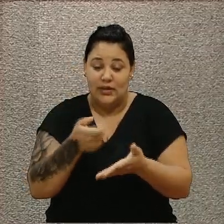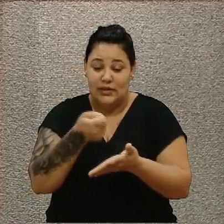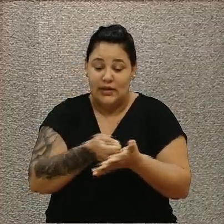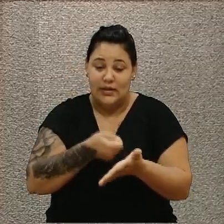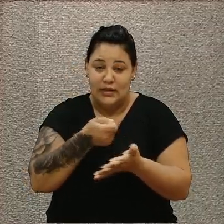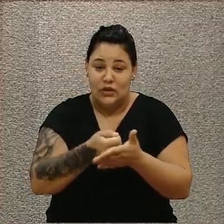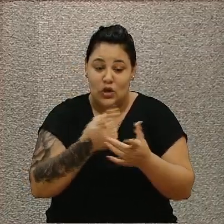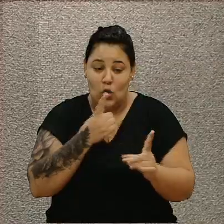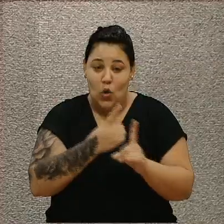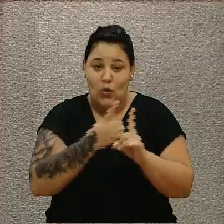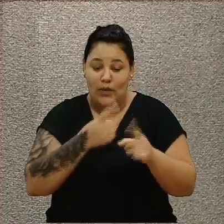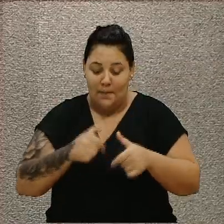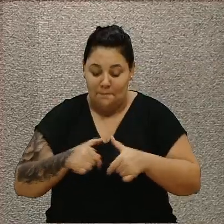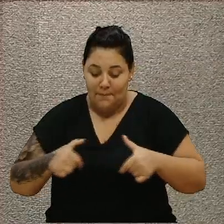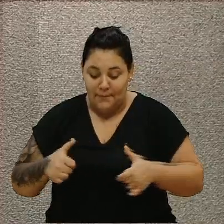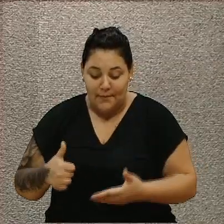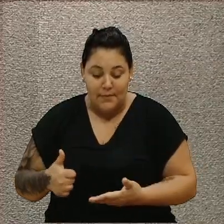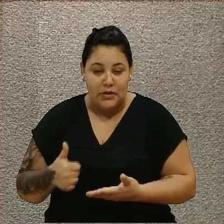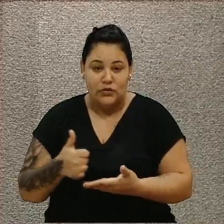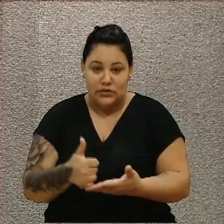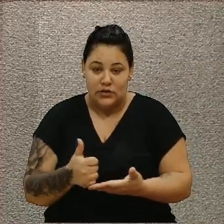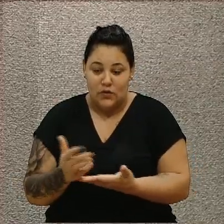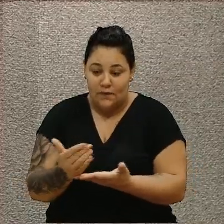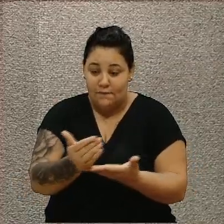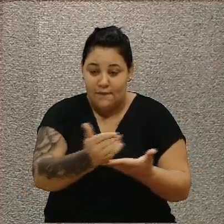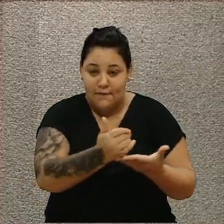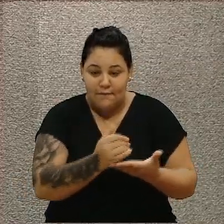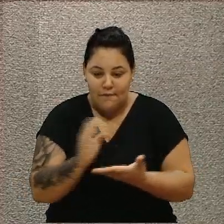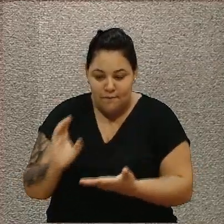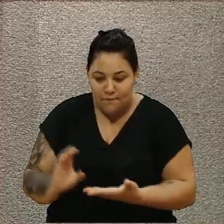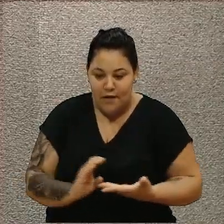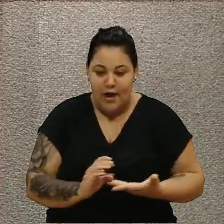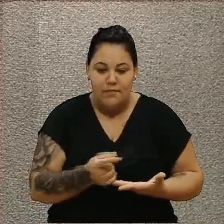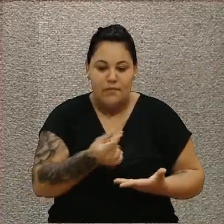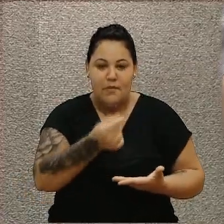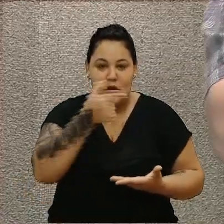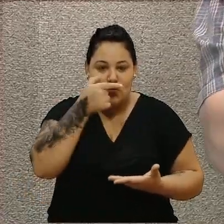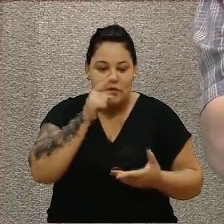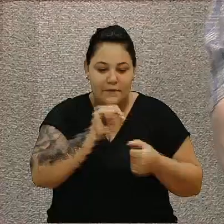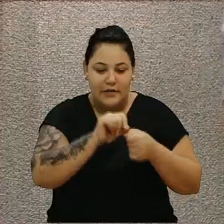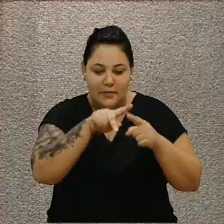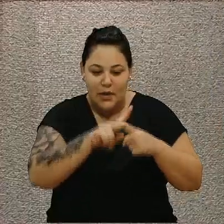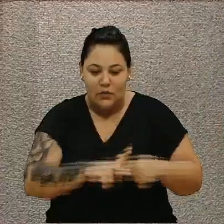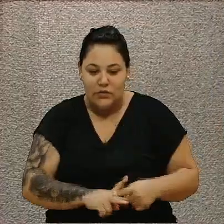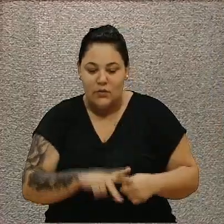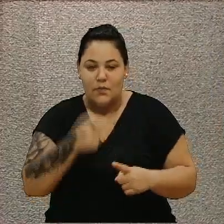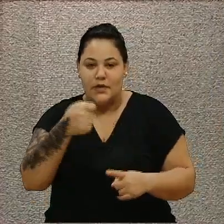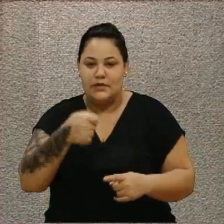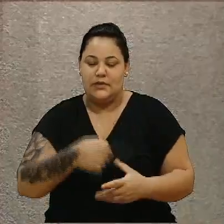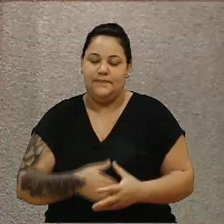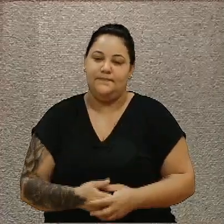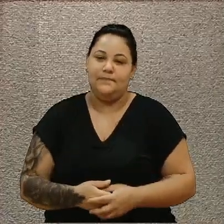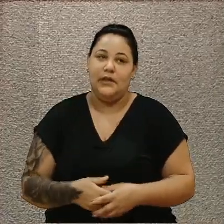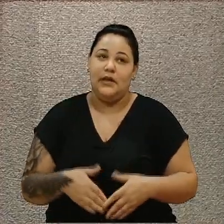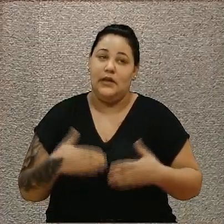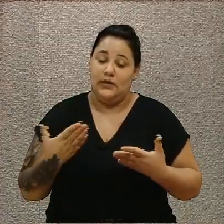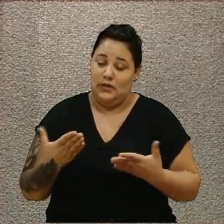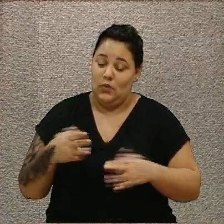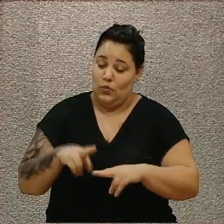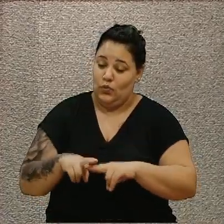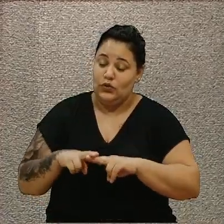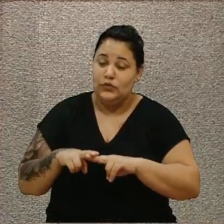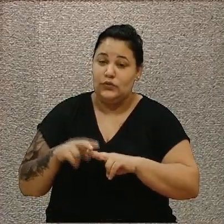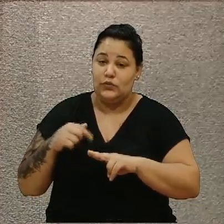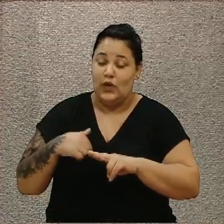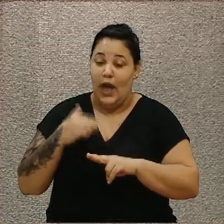patrocínios, recursos para fazer, então, os consertos necessários. Então, nesse sentido, eu